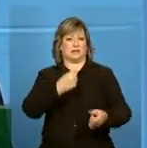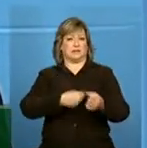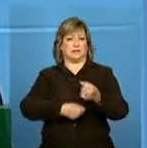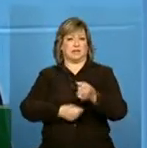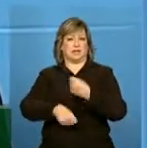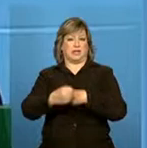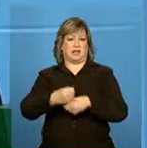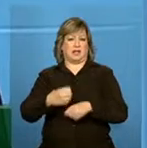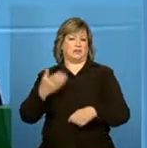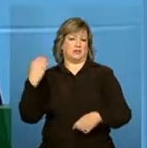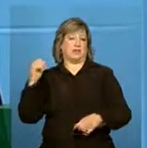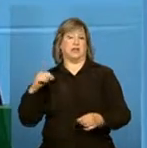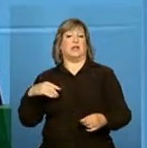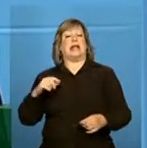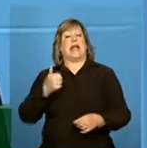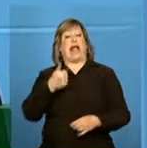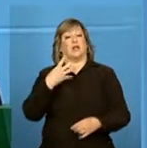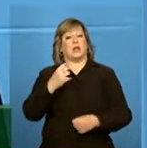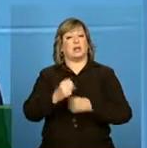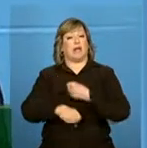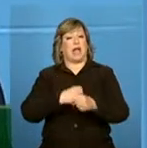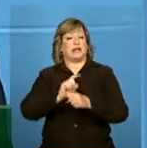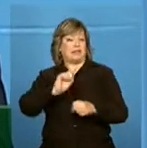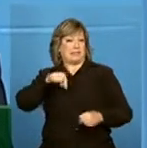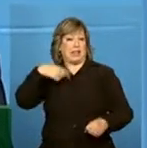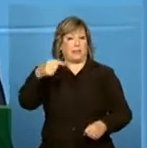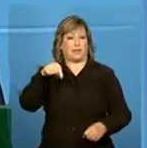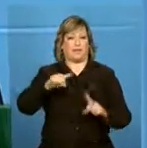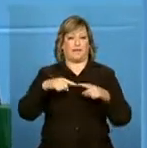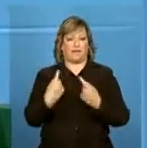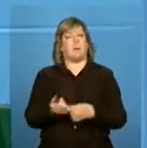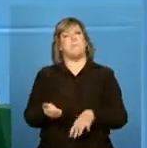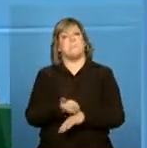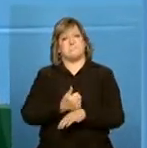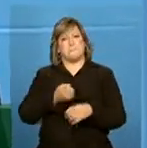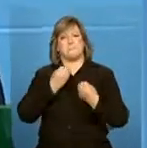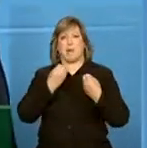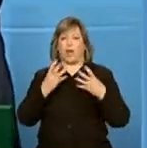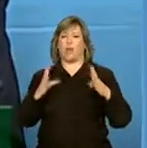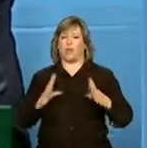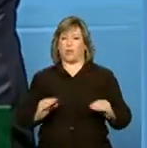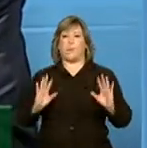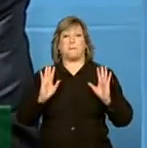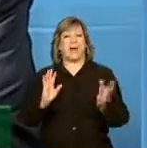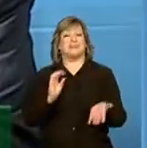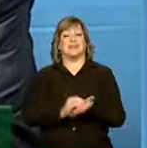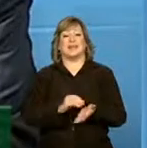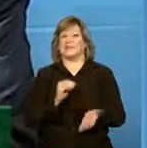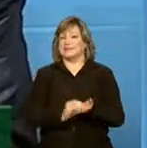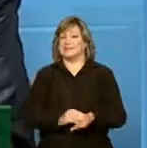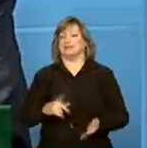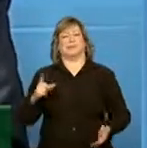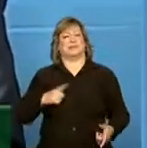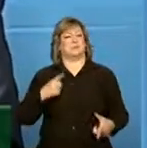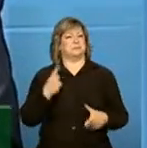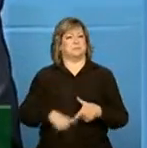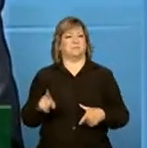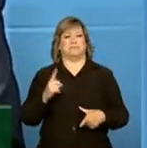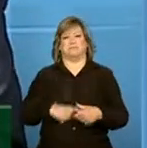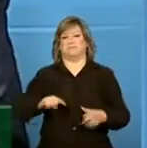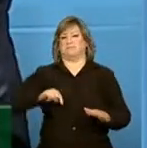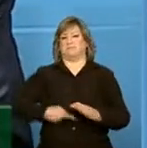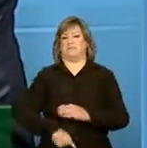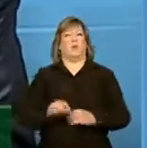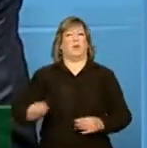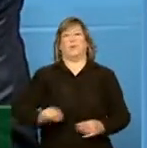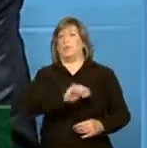14 anos depois deste evento, a situação melhorou, mas ainda não se definiu como uma epidemia que ainda corrói a essência de muitos lugares